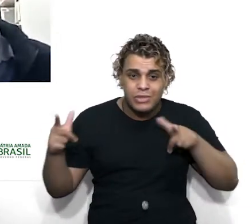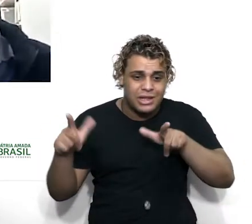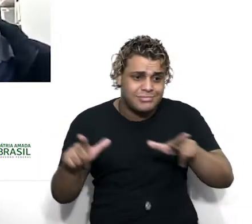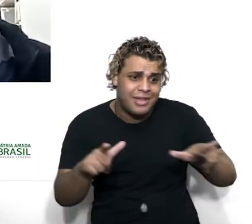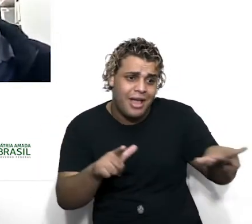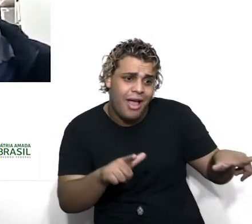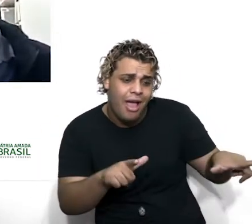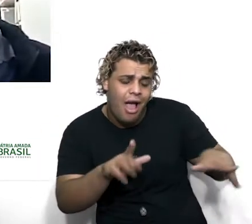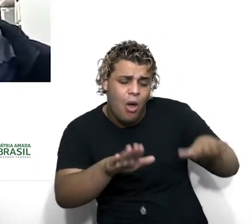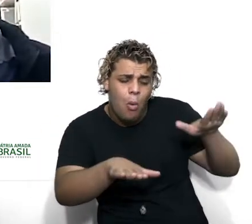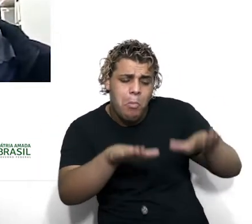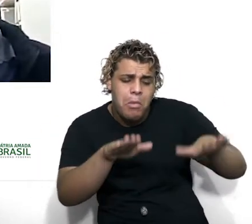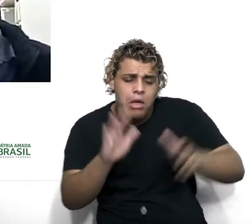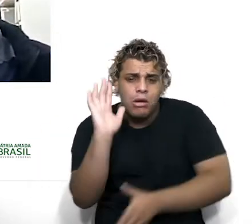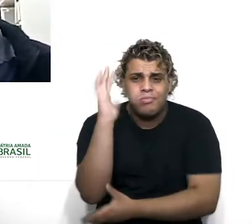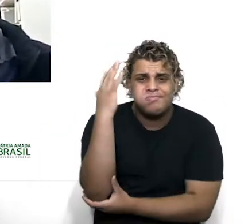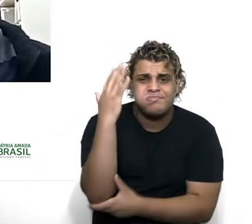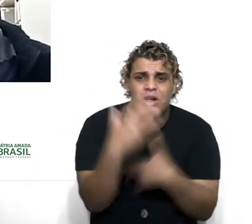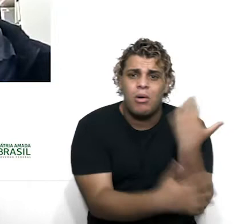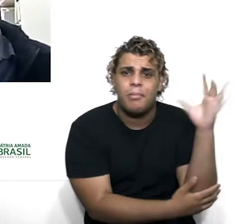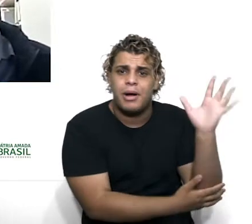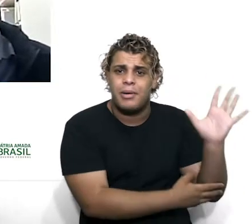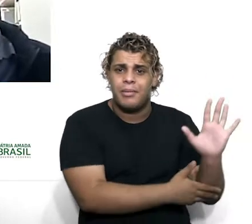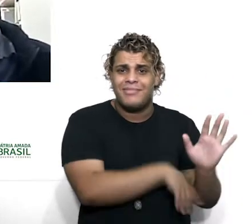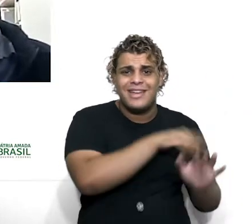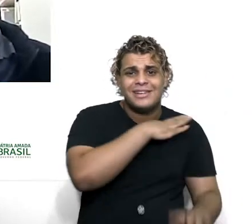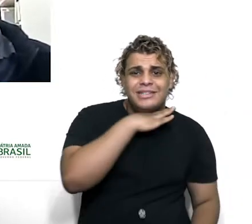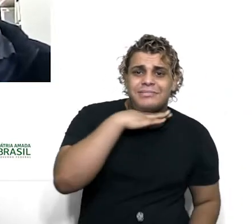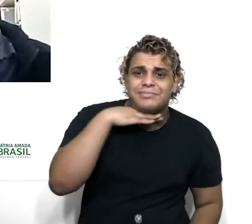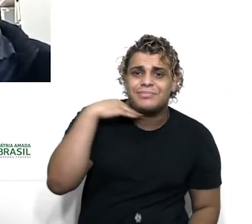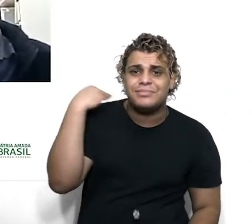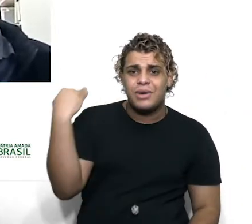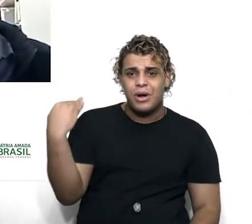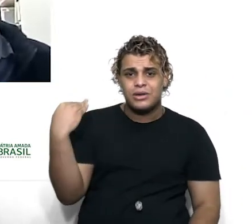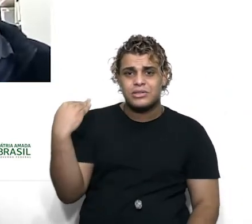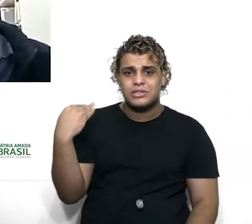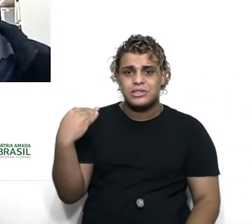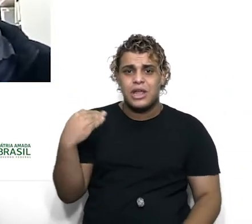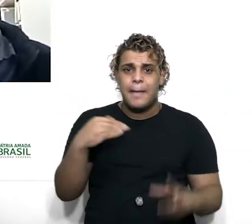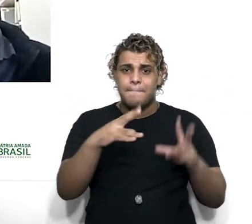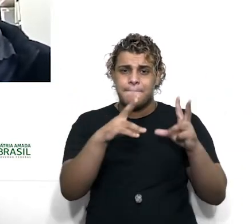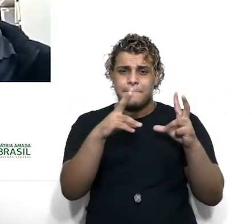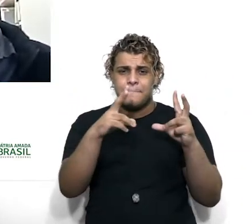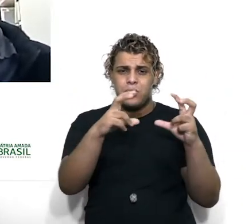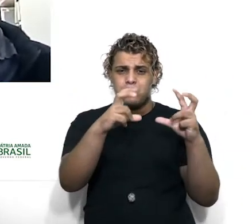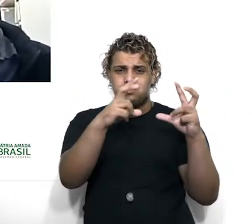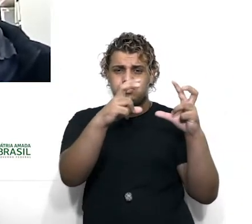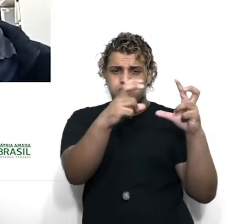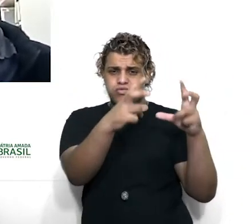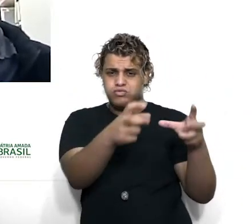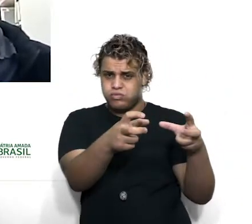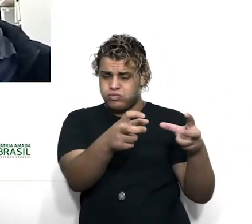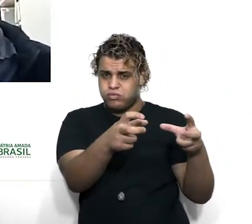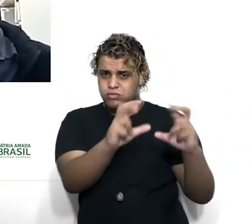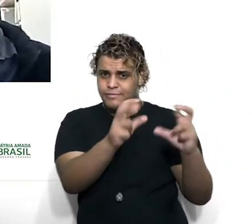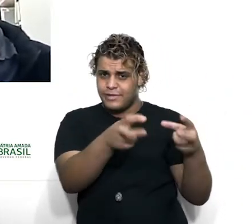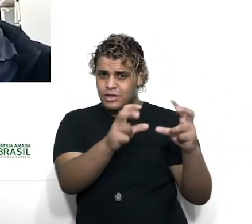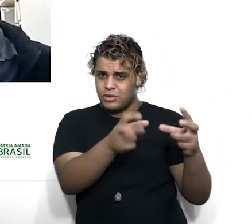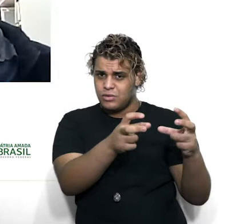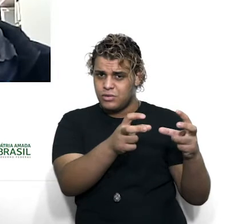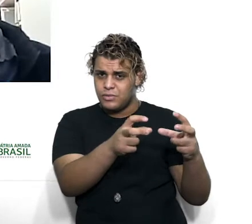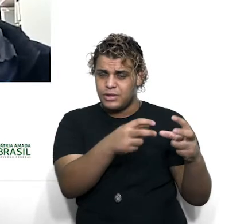pantanoso provocado pela morte, né? Pelo vírus e pela morte, ao mesmo tempo nesse